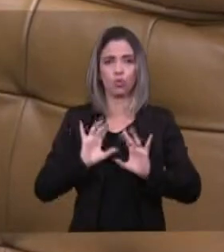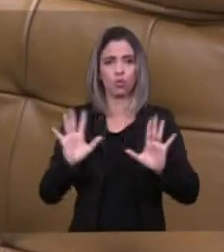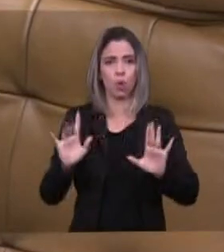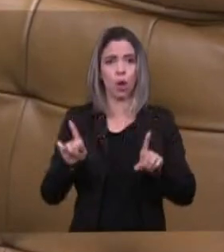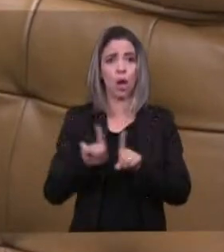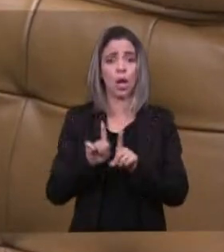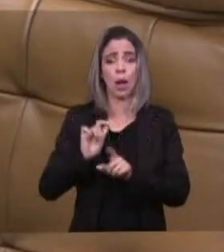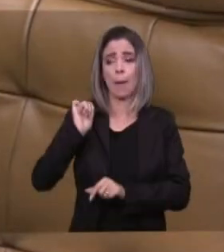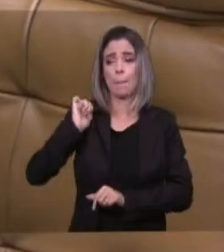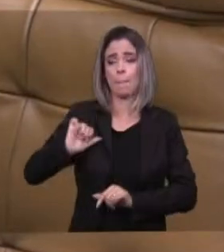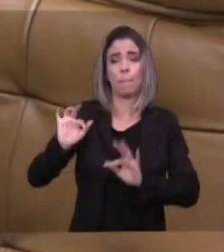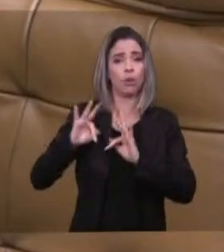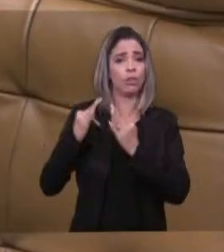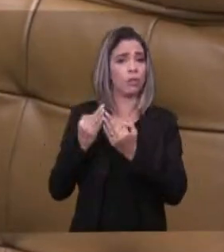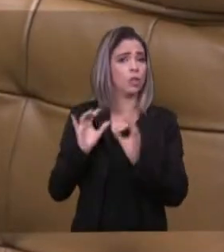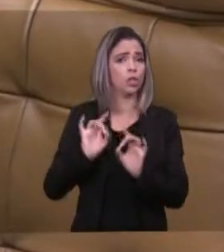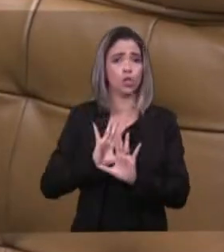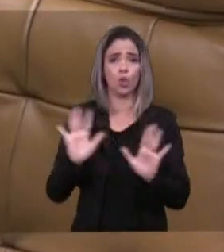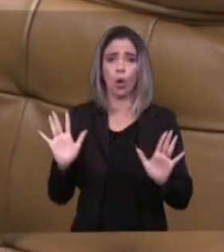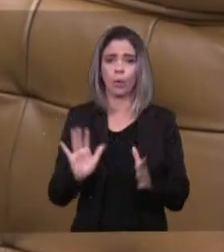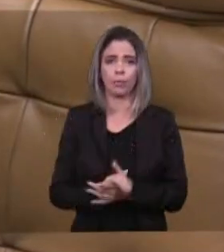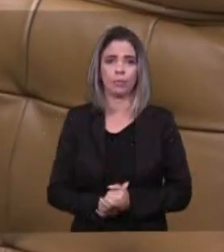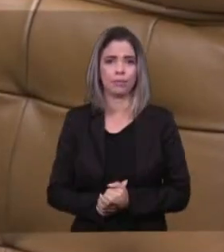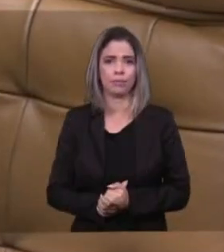e Bolsa Família.